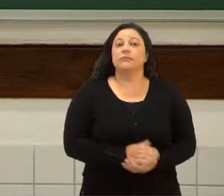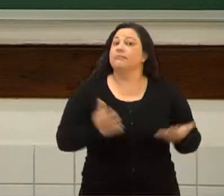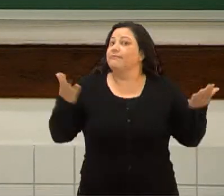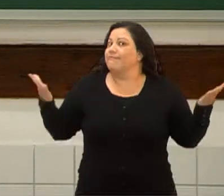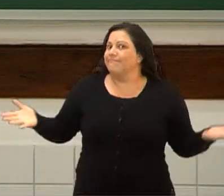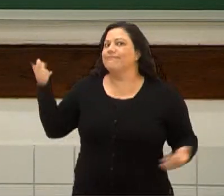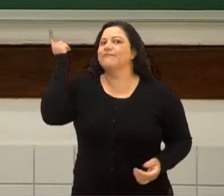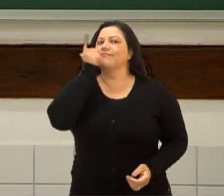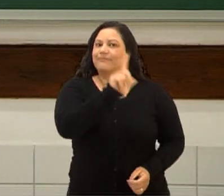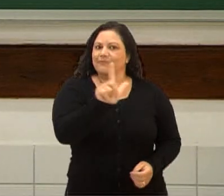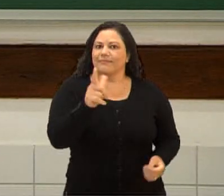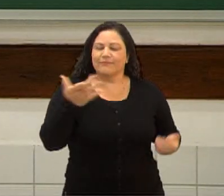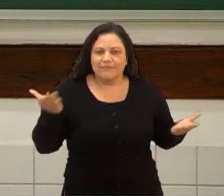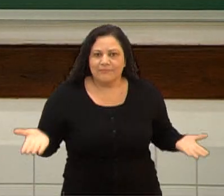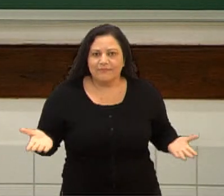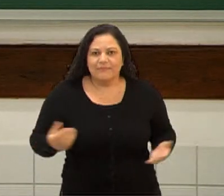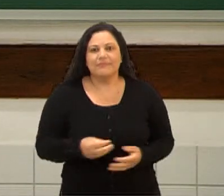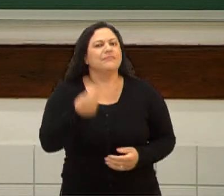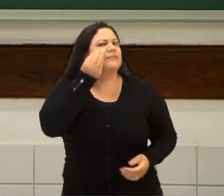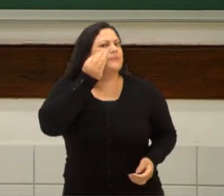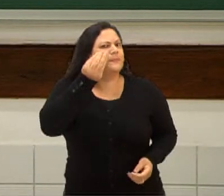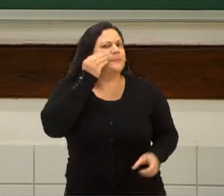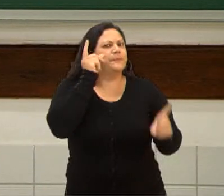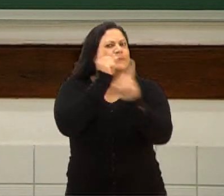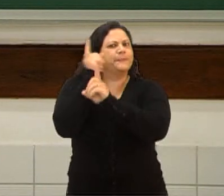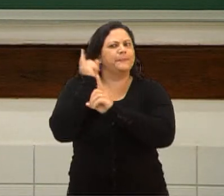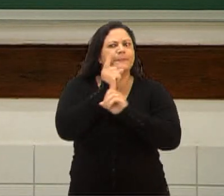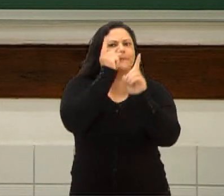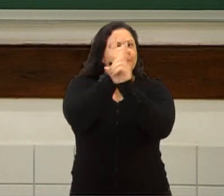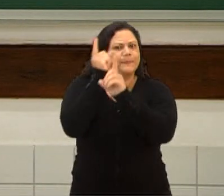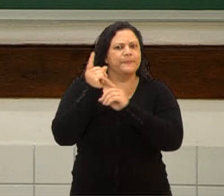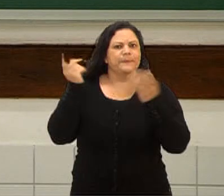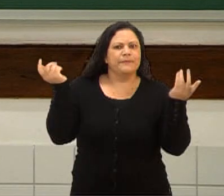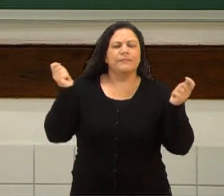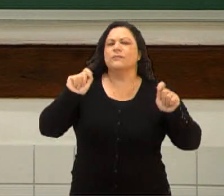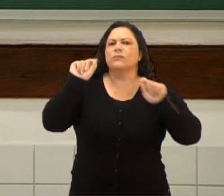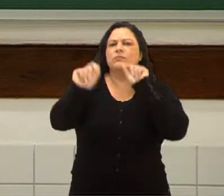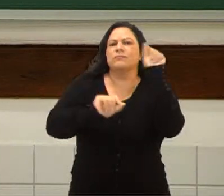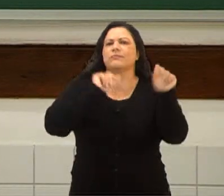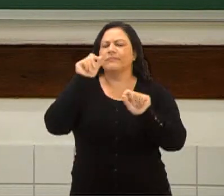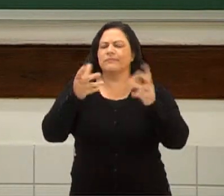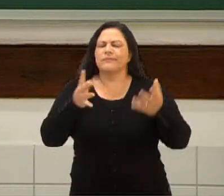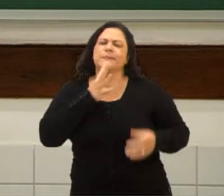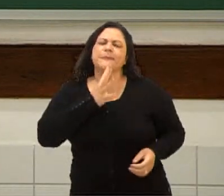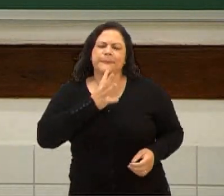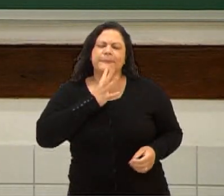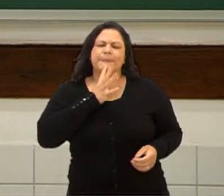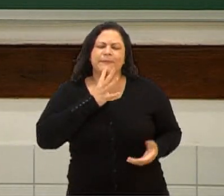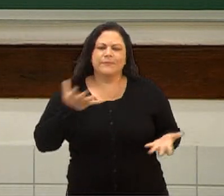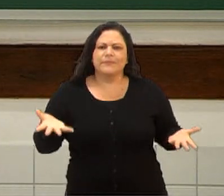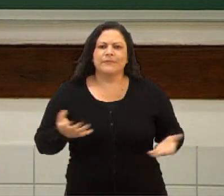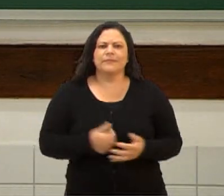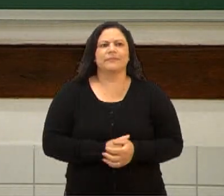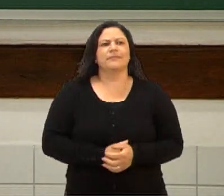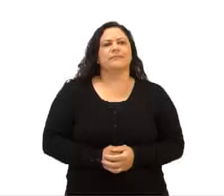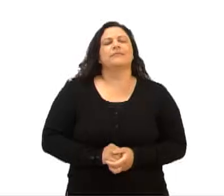E aí, conseguiram? Tentaram identificar que provérbios são esses? São bem conhecidos. Vamos conferir lá então, ó.